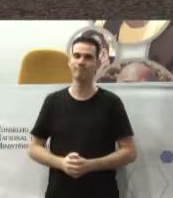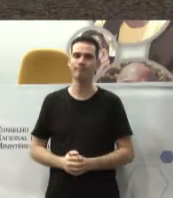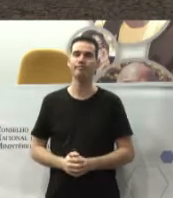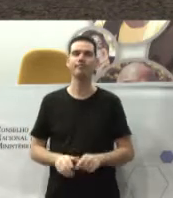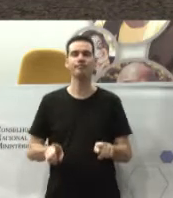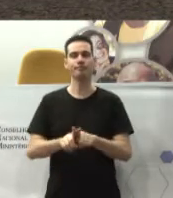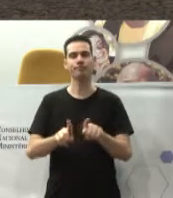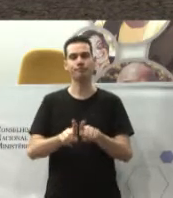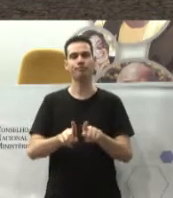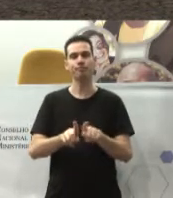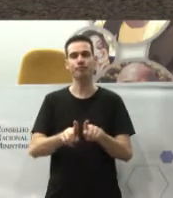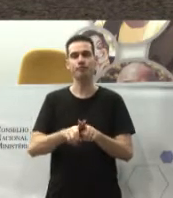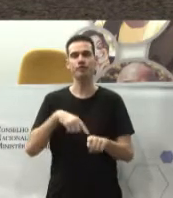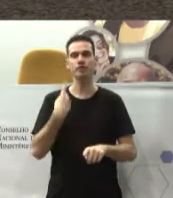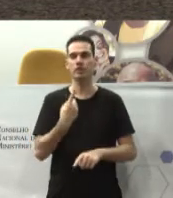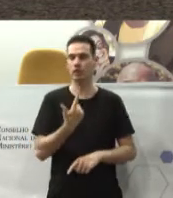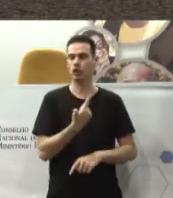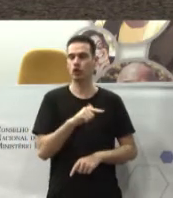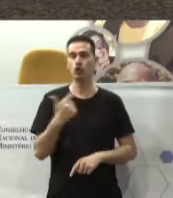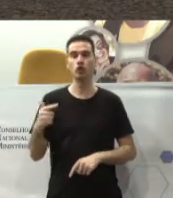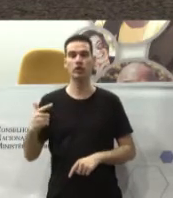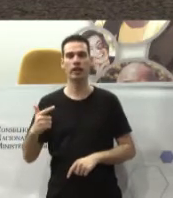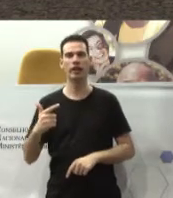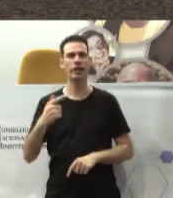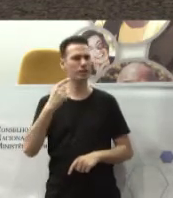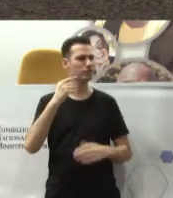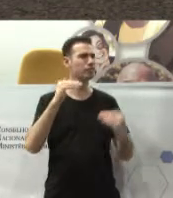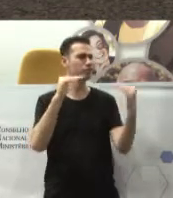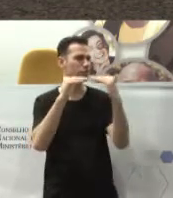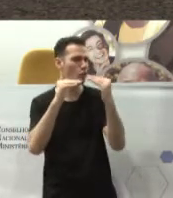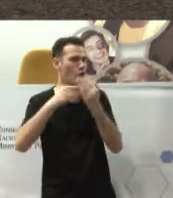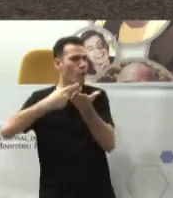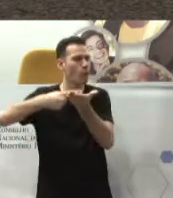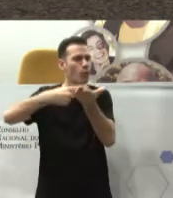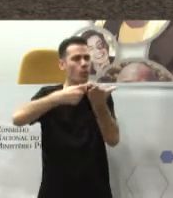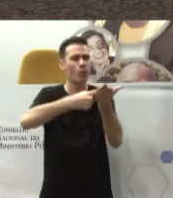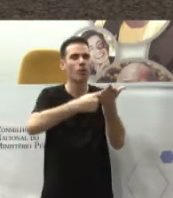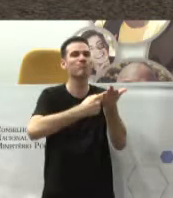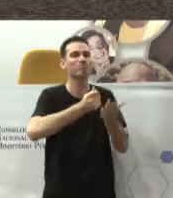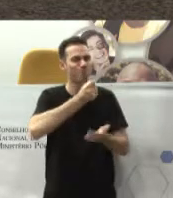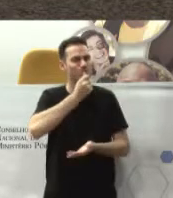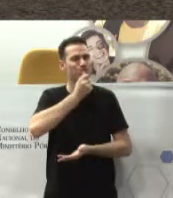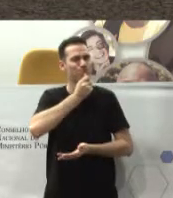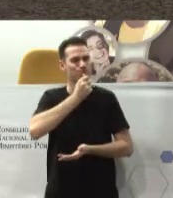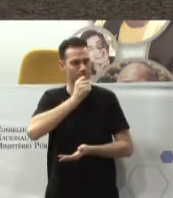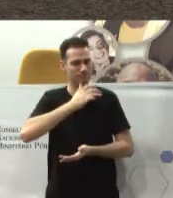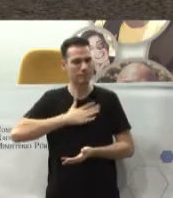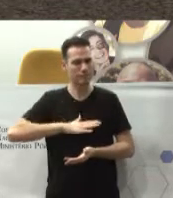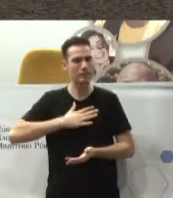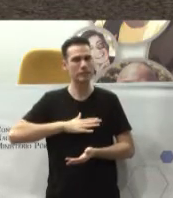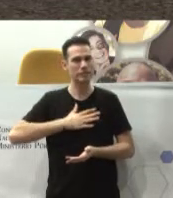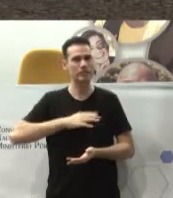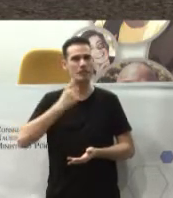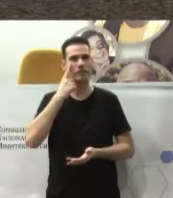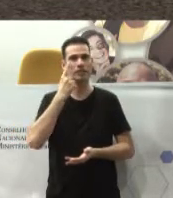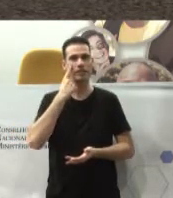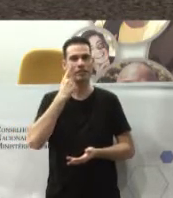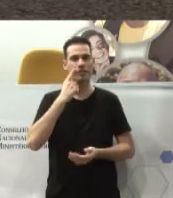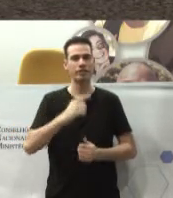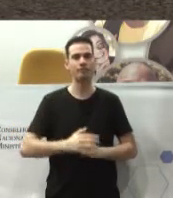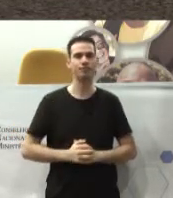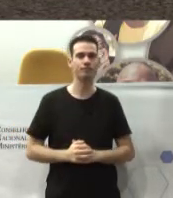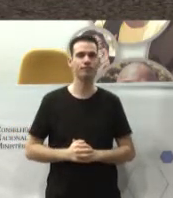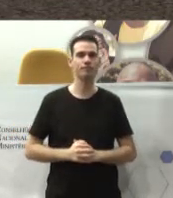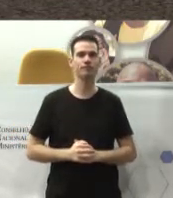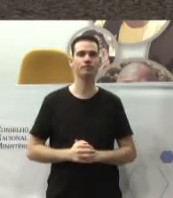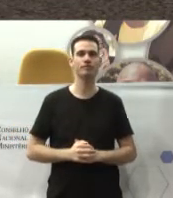como nós não temos esse conserto nacional ainda, de atribuições e como bem exercê-las